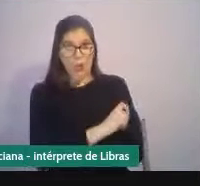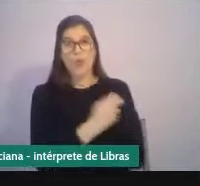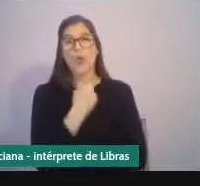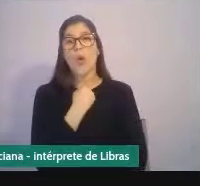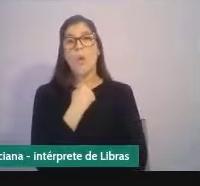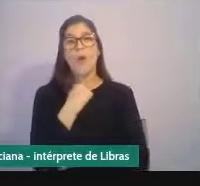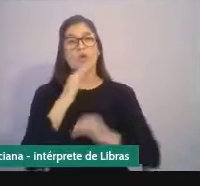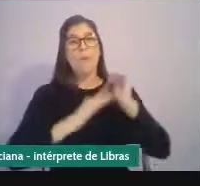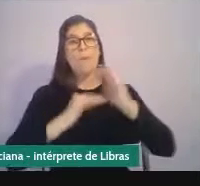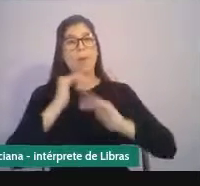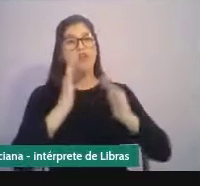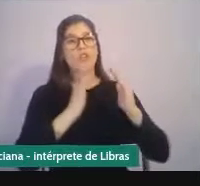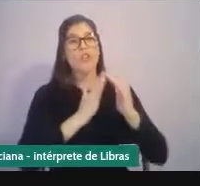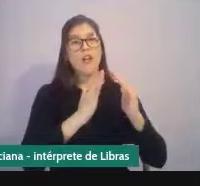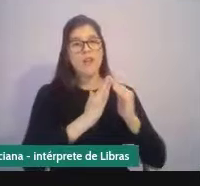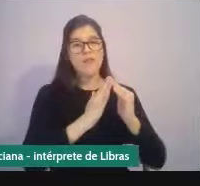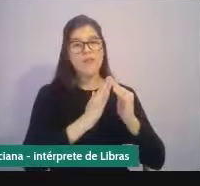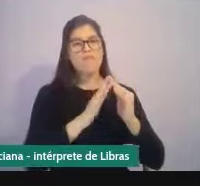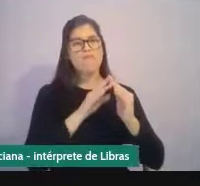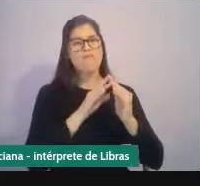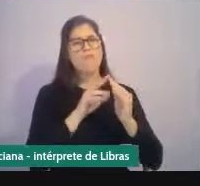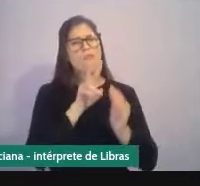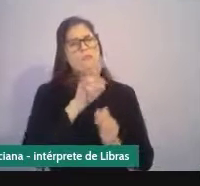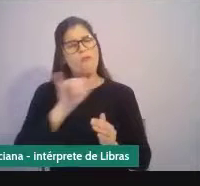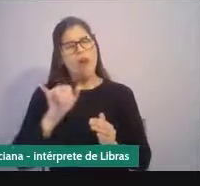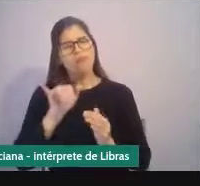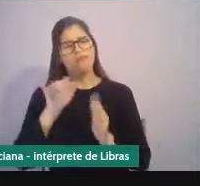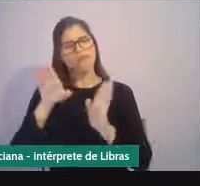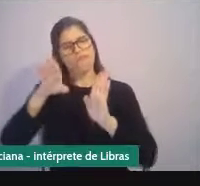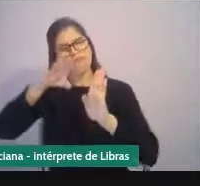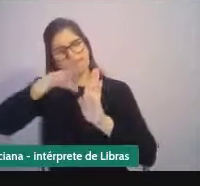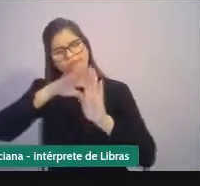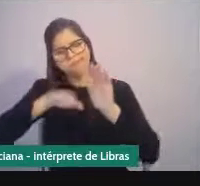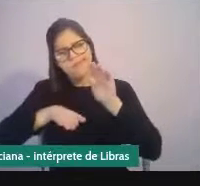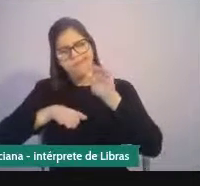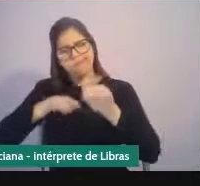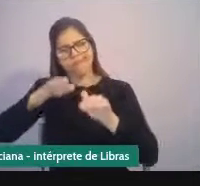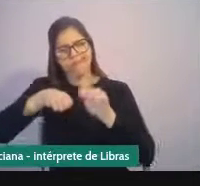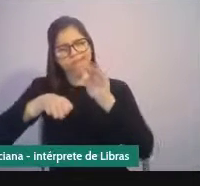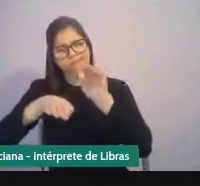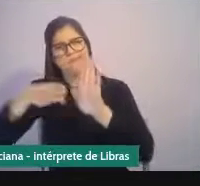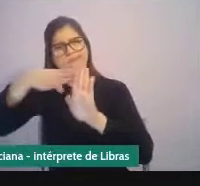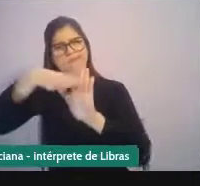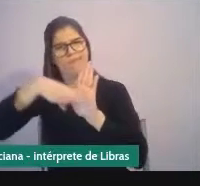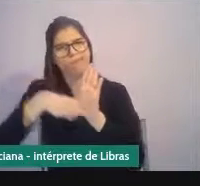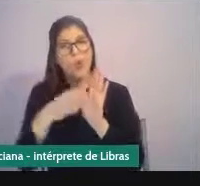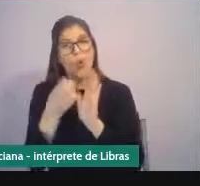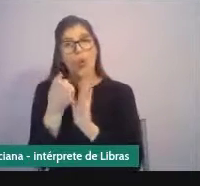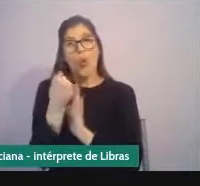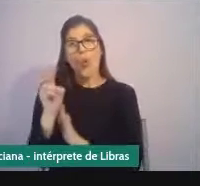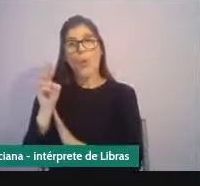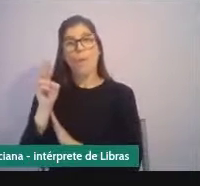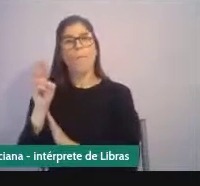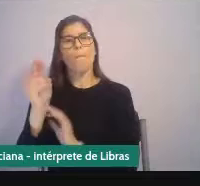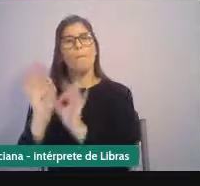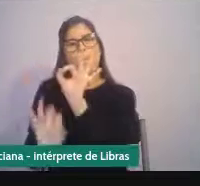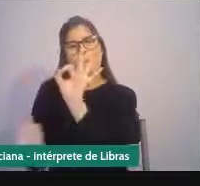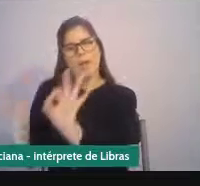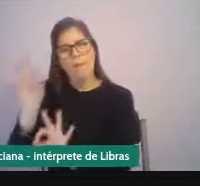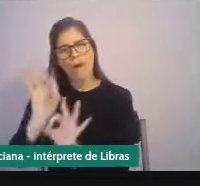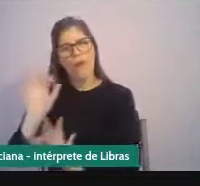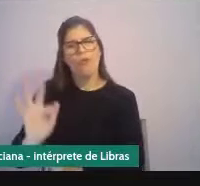ele vai tomando contato com esse passo a passo, ele pode fazer simulações ou ele pode ir mais preparado para os momentos